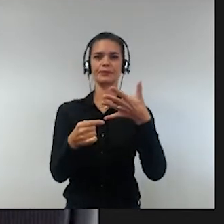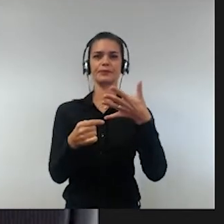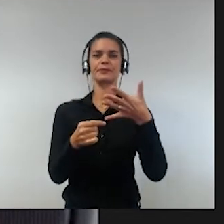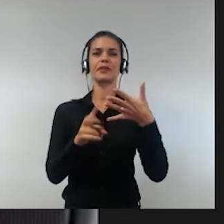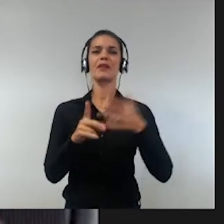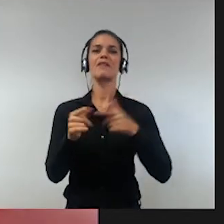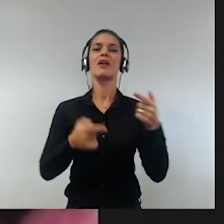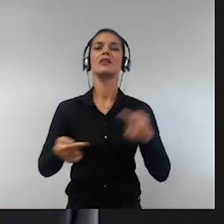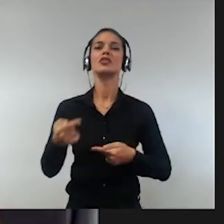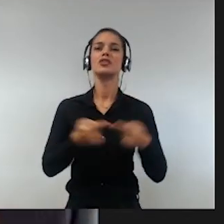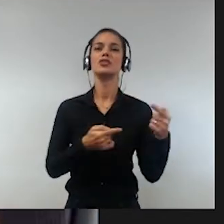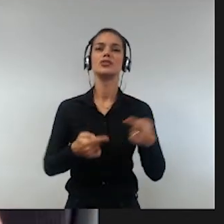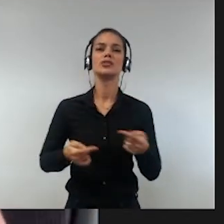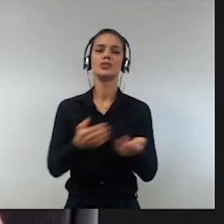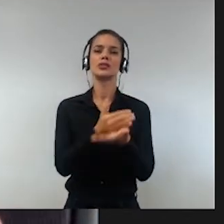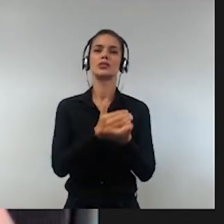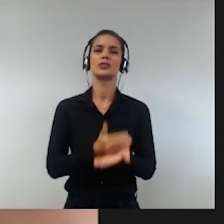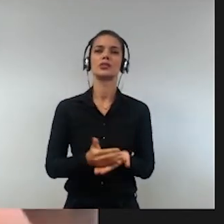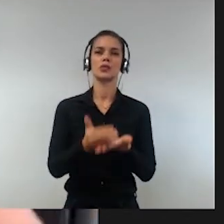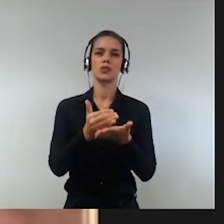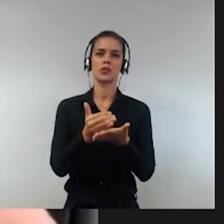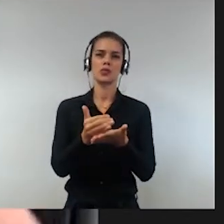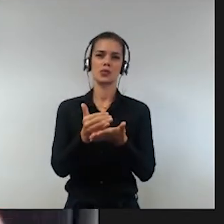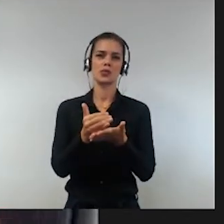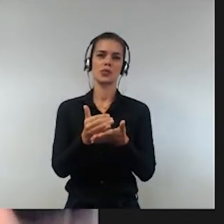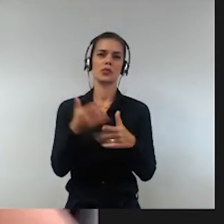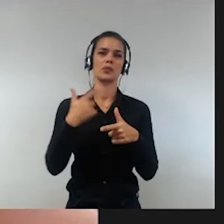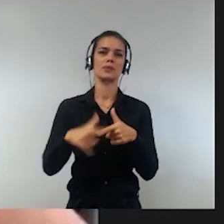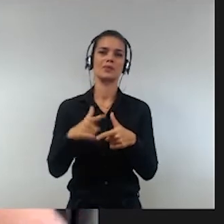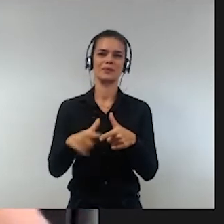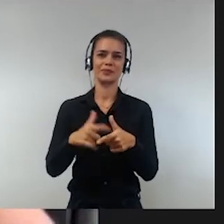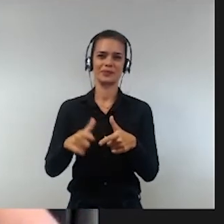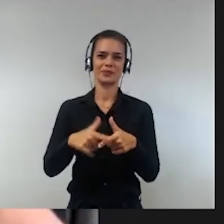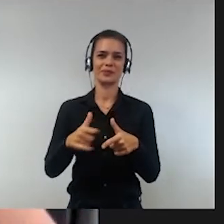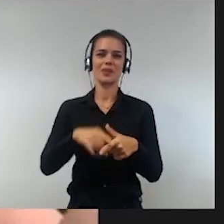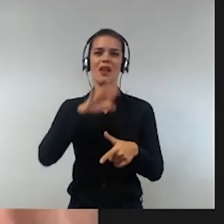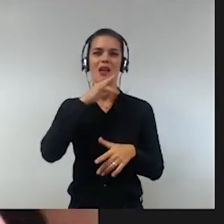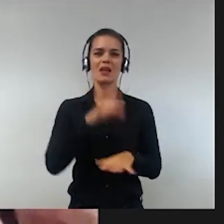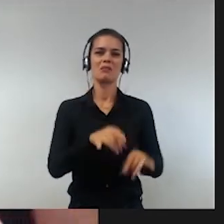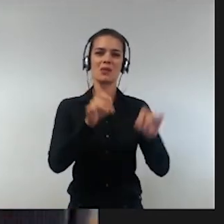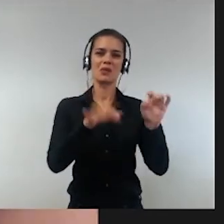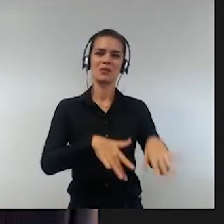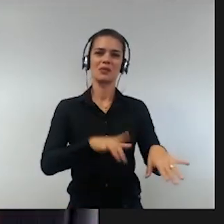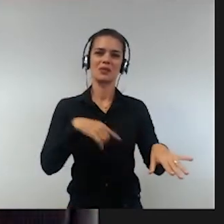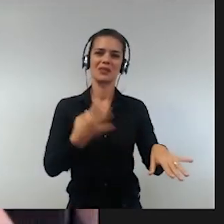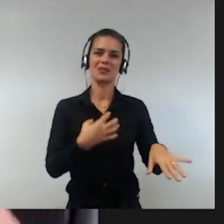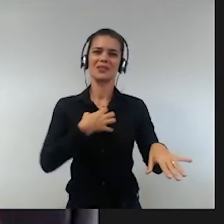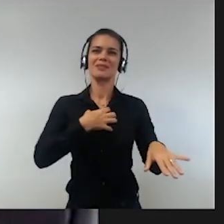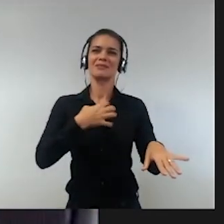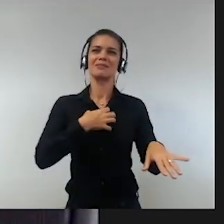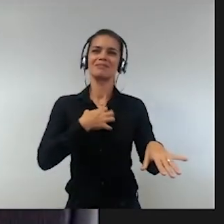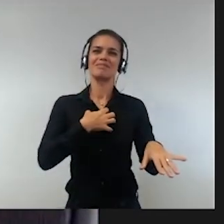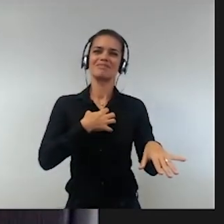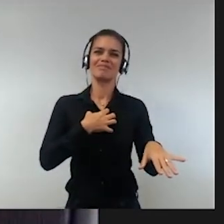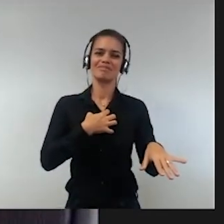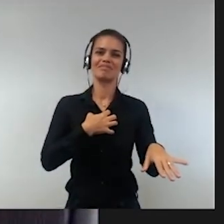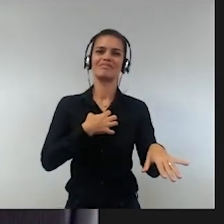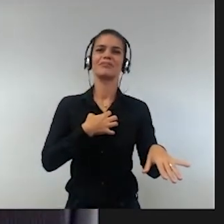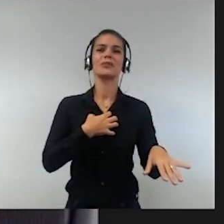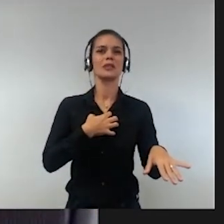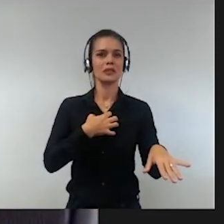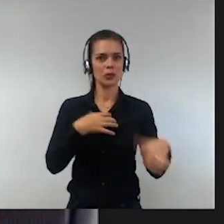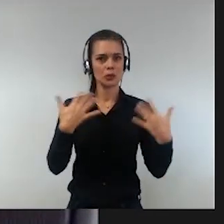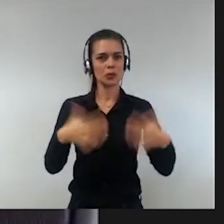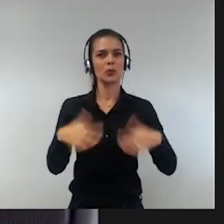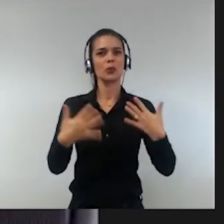a discutir a origem dessa grande problemática do abandono, que nós sentimos agora de modo muito mais alarmante com